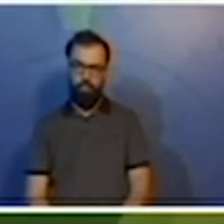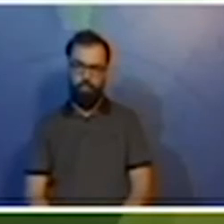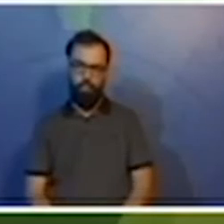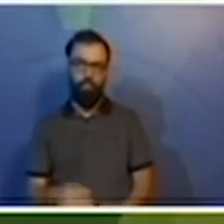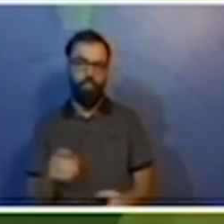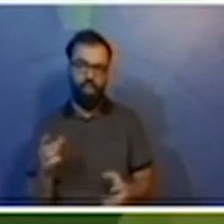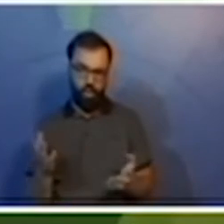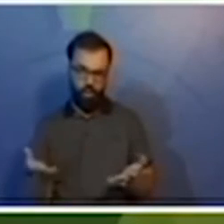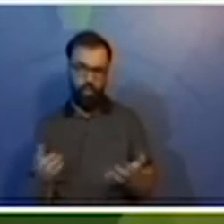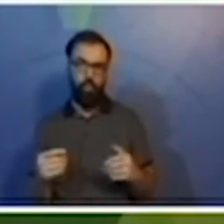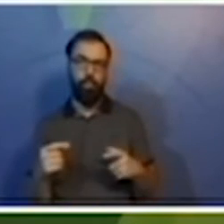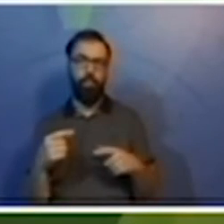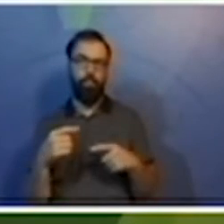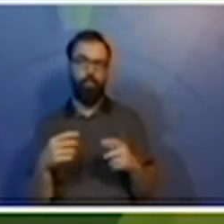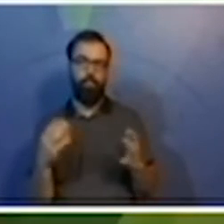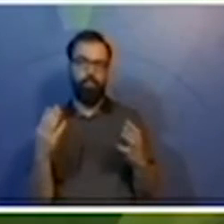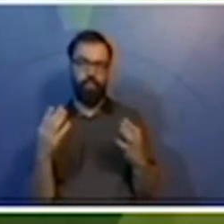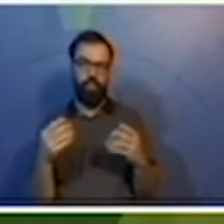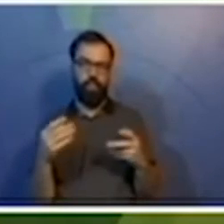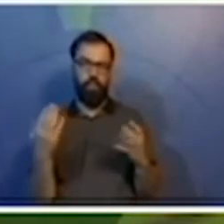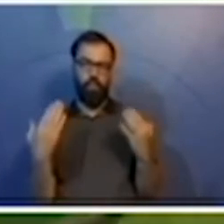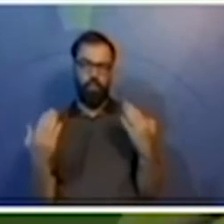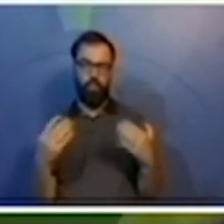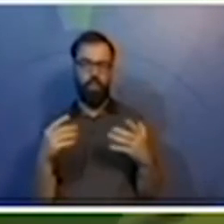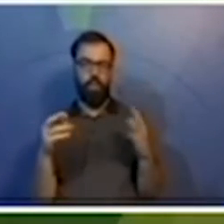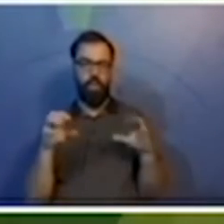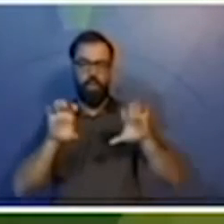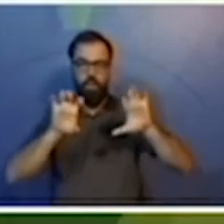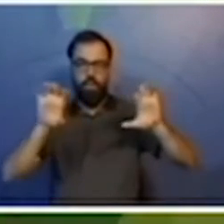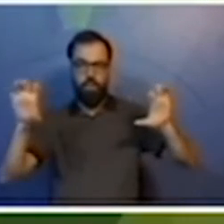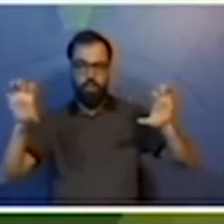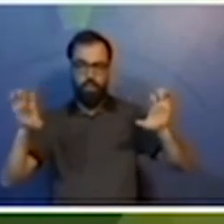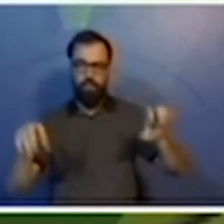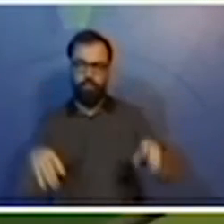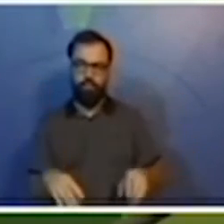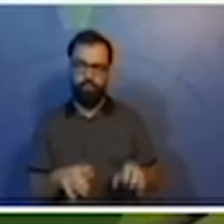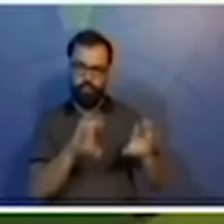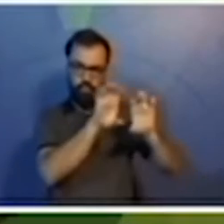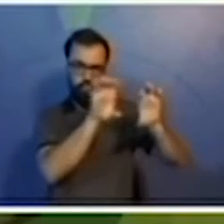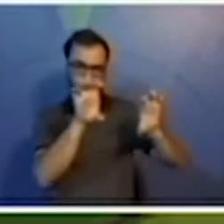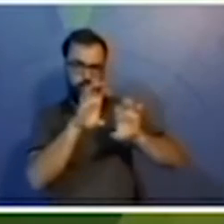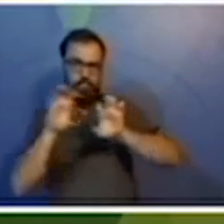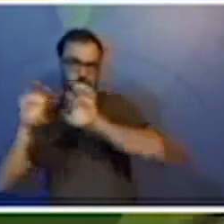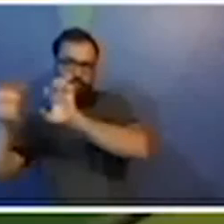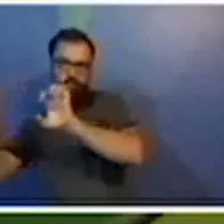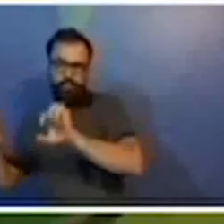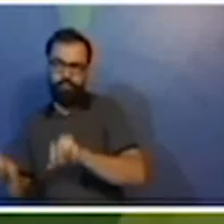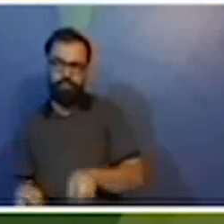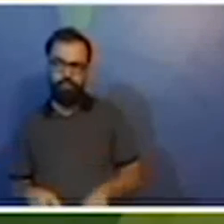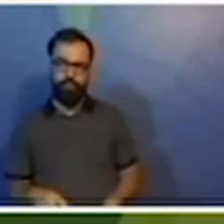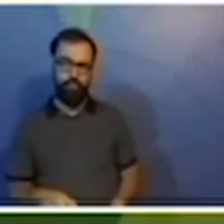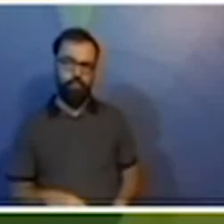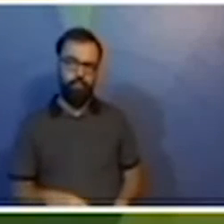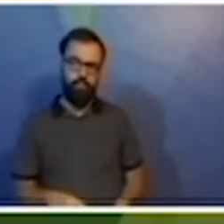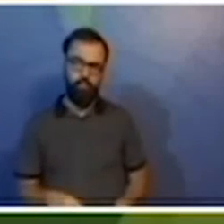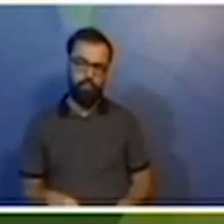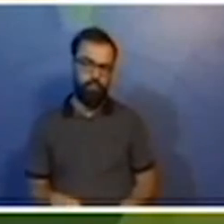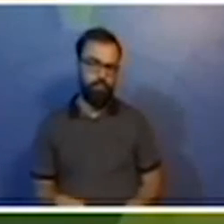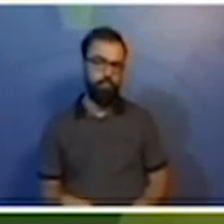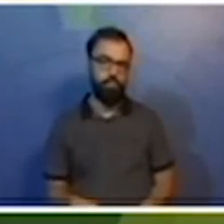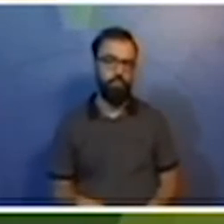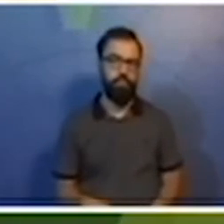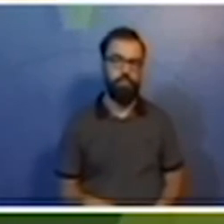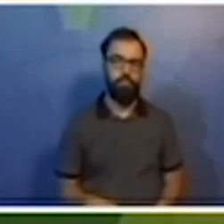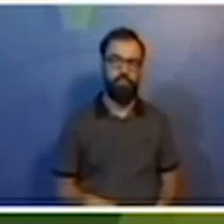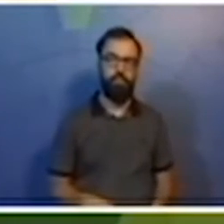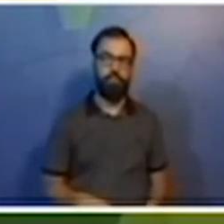Aí a gente iguala as duas equações. Por quê? O exercício fala,